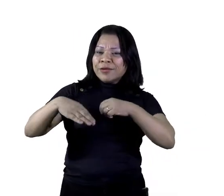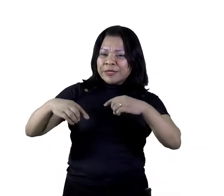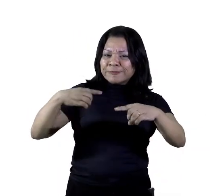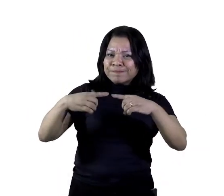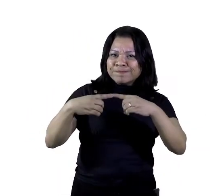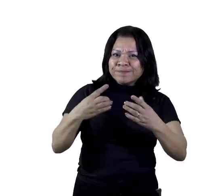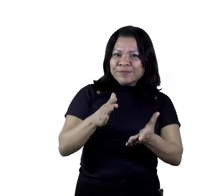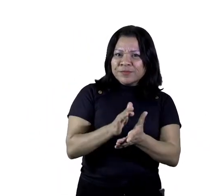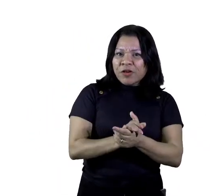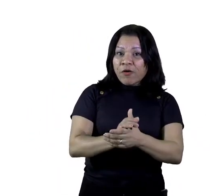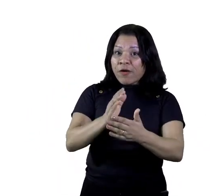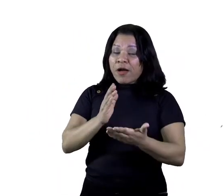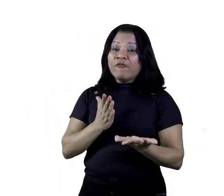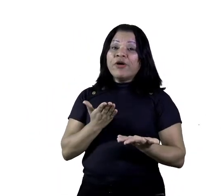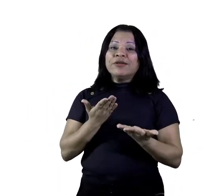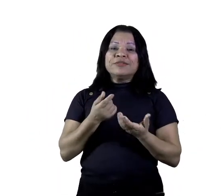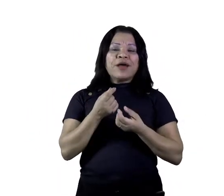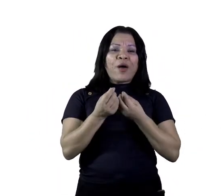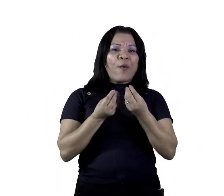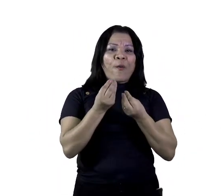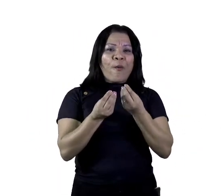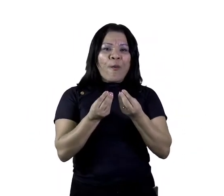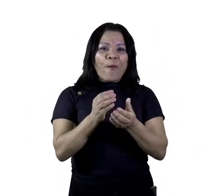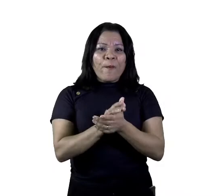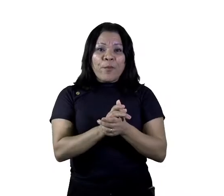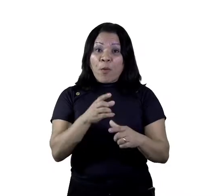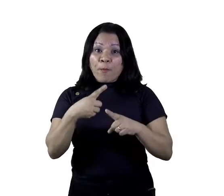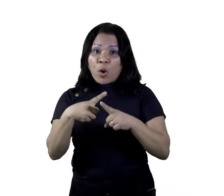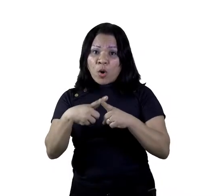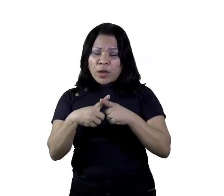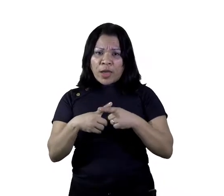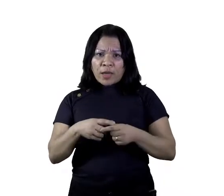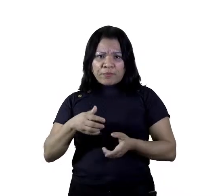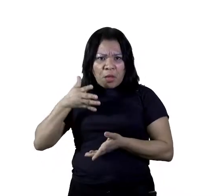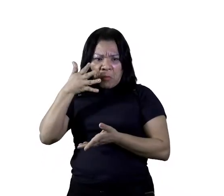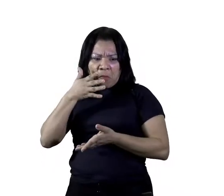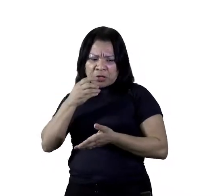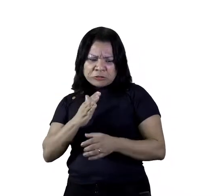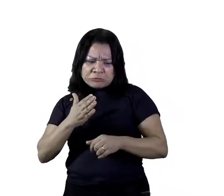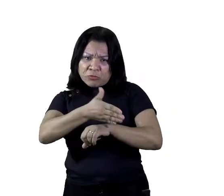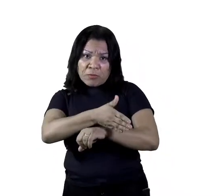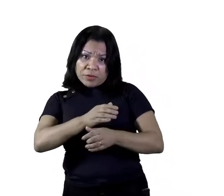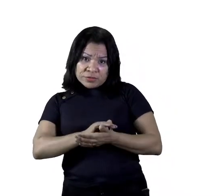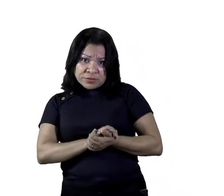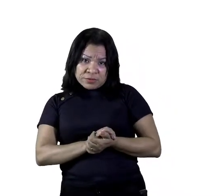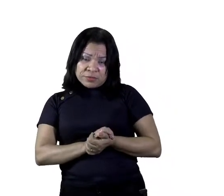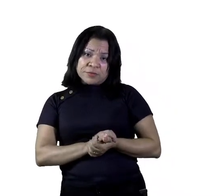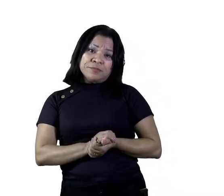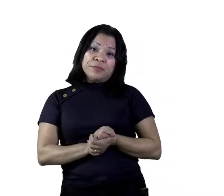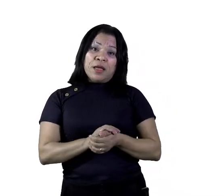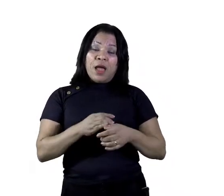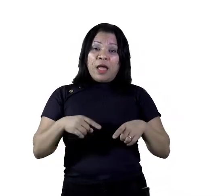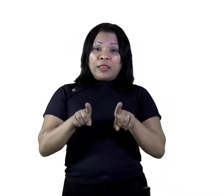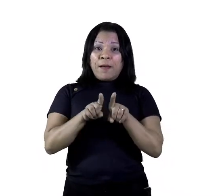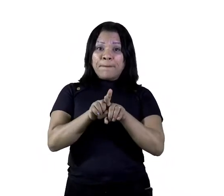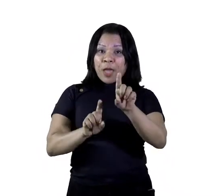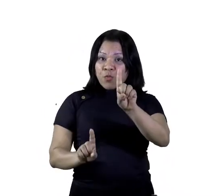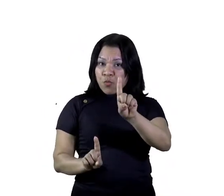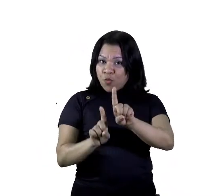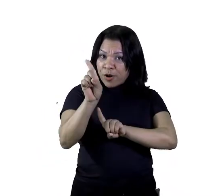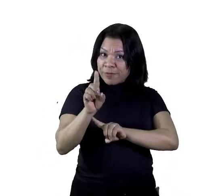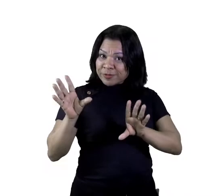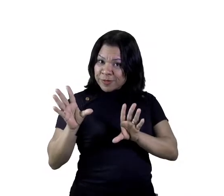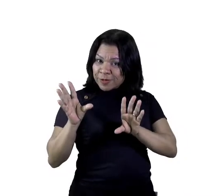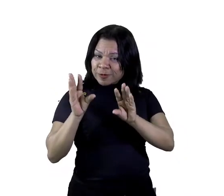o narrador não participa da história, não intervém. E o epílogo, que é o clímax, que é o